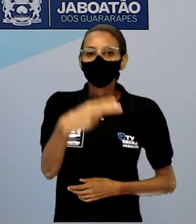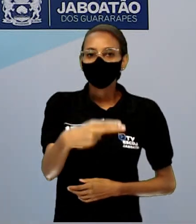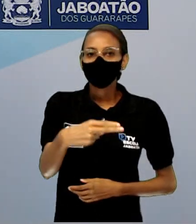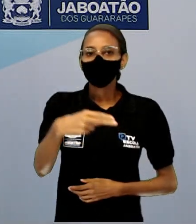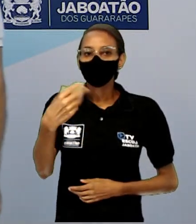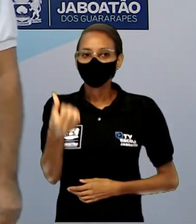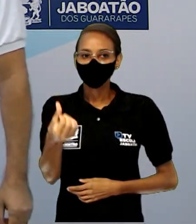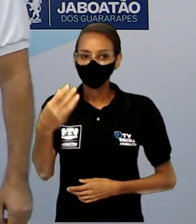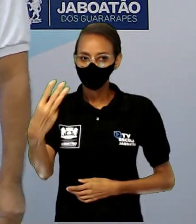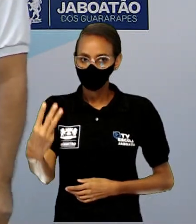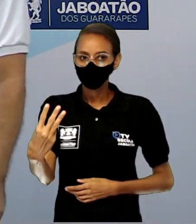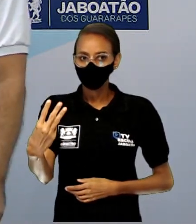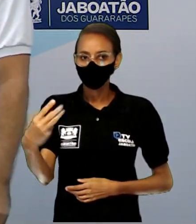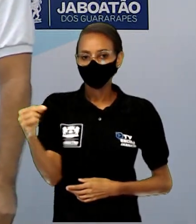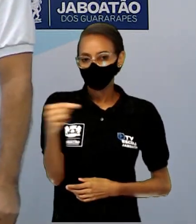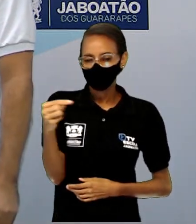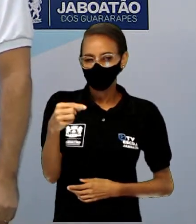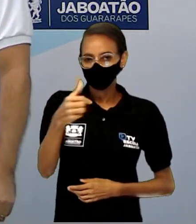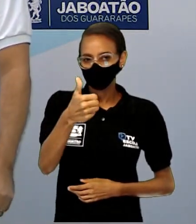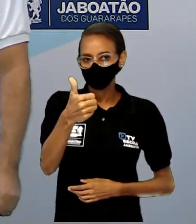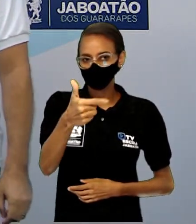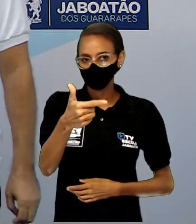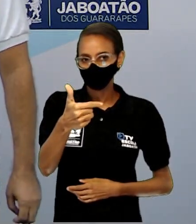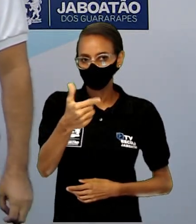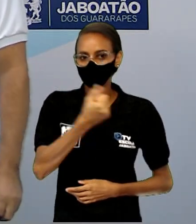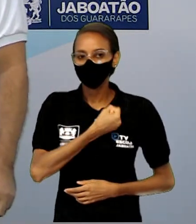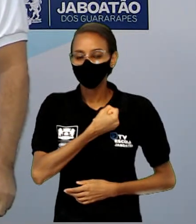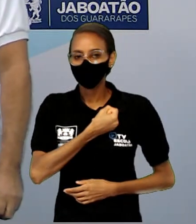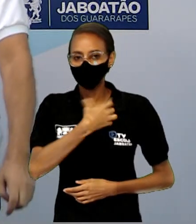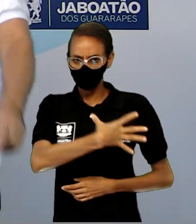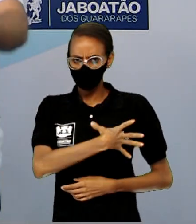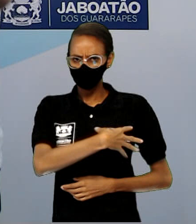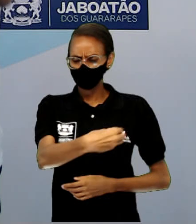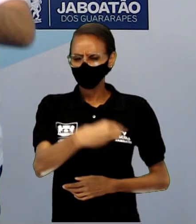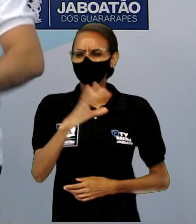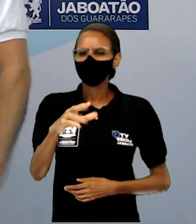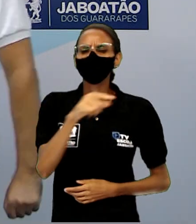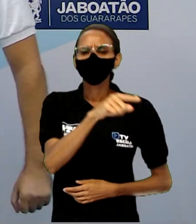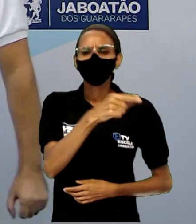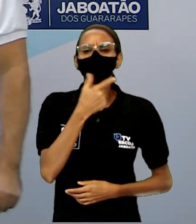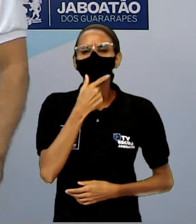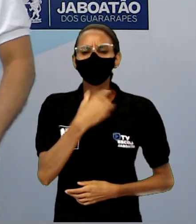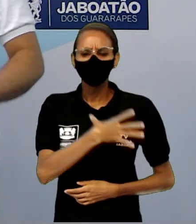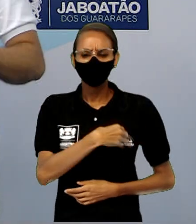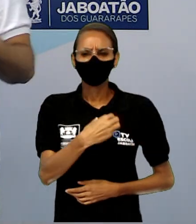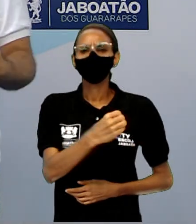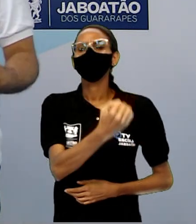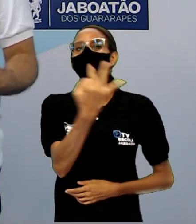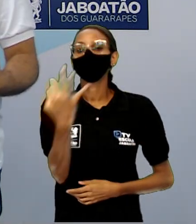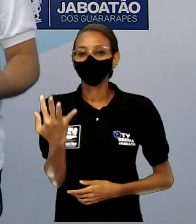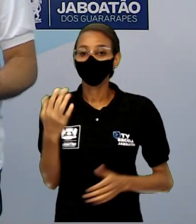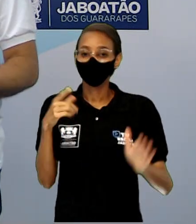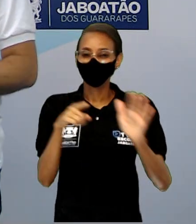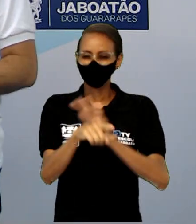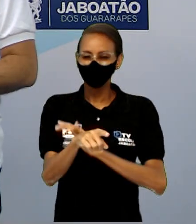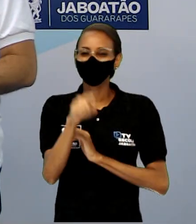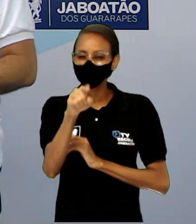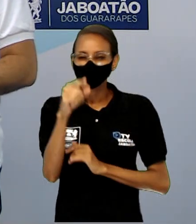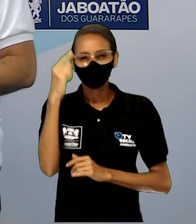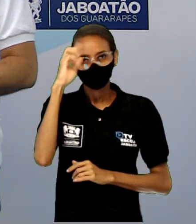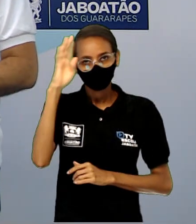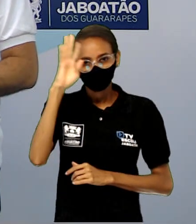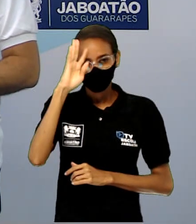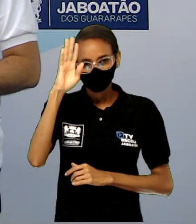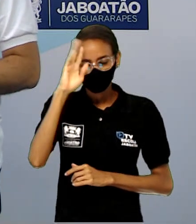sabendo resolver pela fórmula de Bhaskara, você vai encontrar primeiro o valor de A, B e C, e depois vai